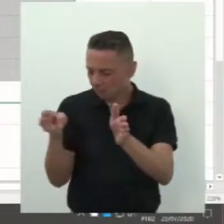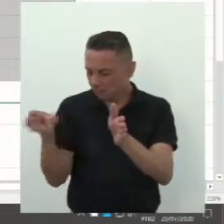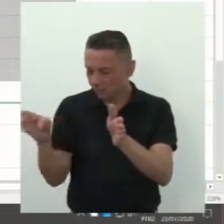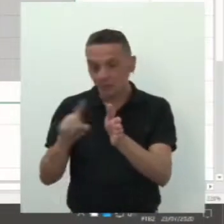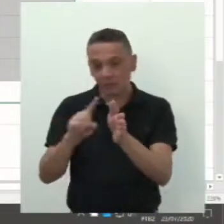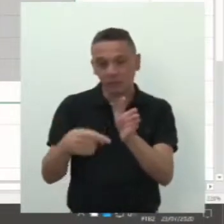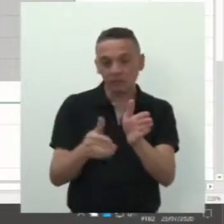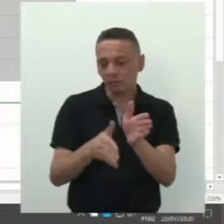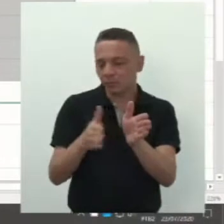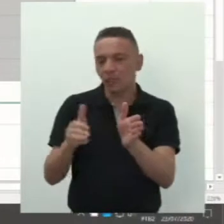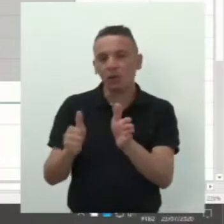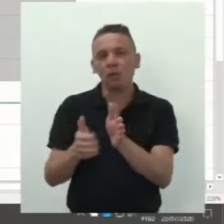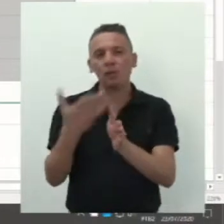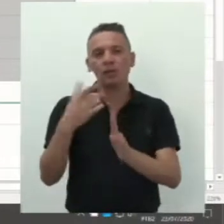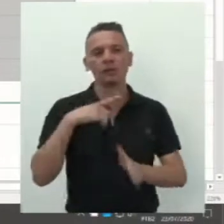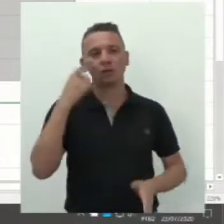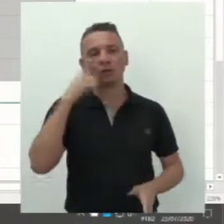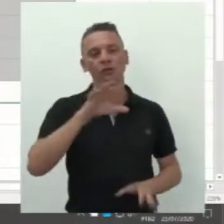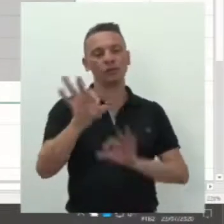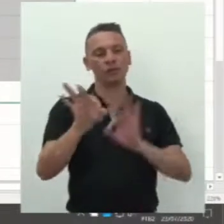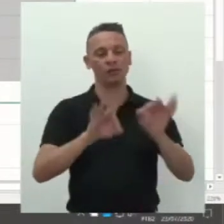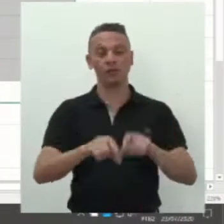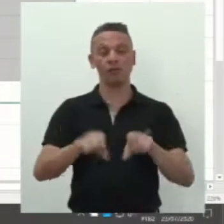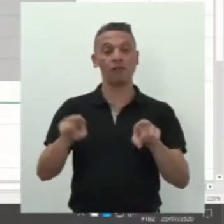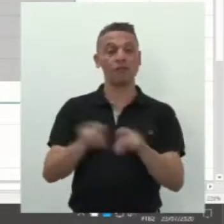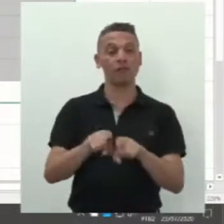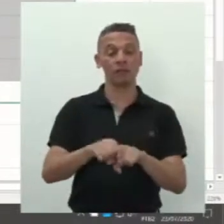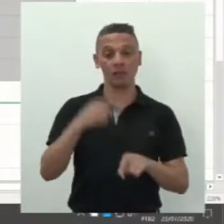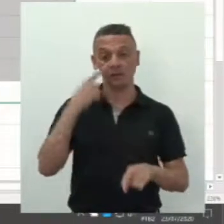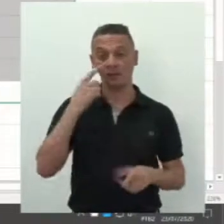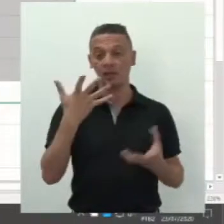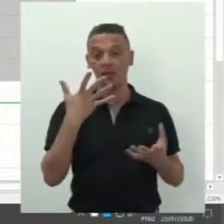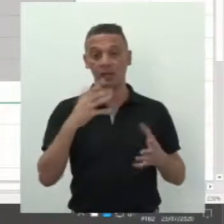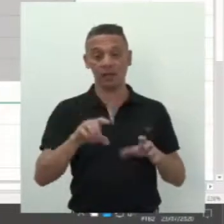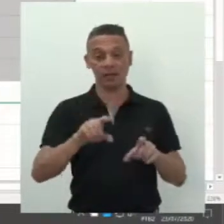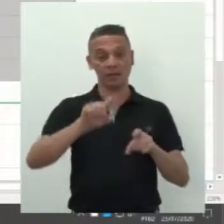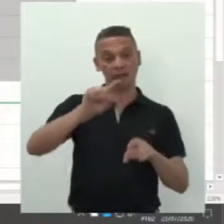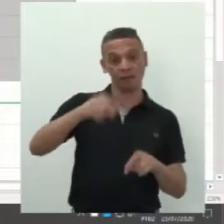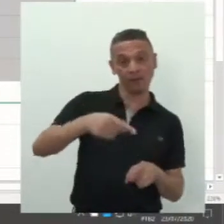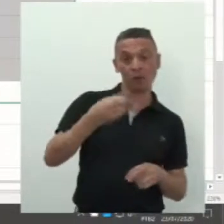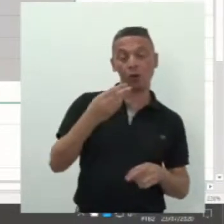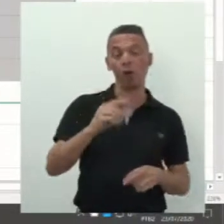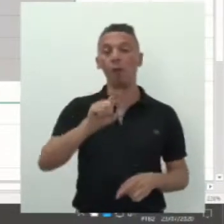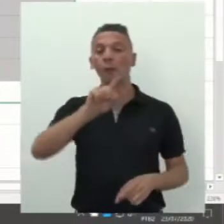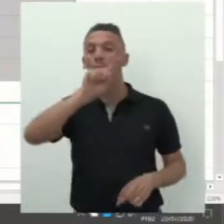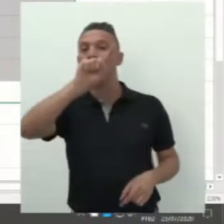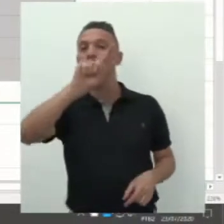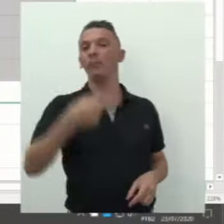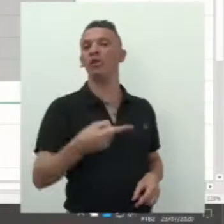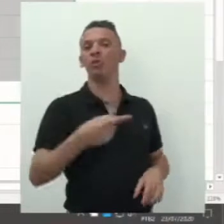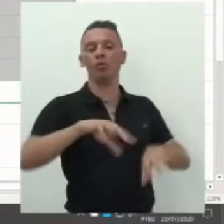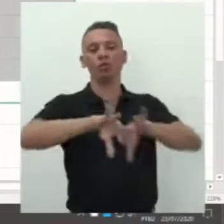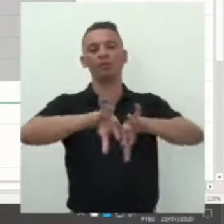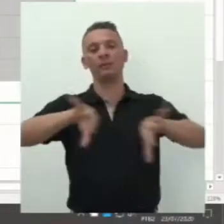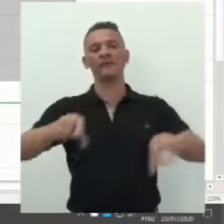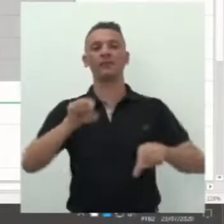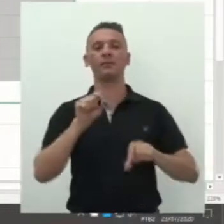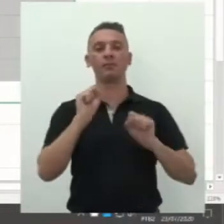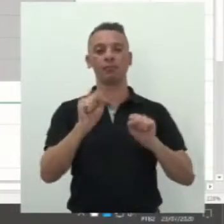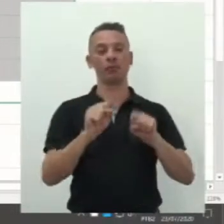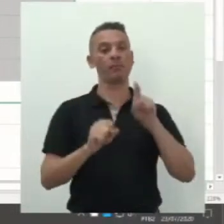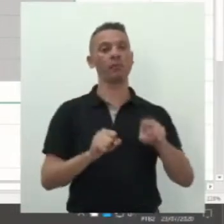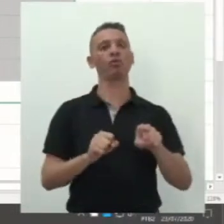vai ter. E você consegue indicar, inclusive, aqui, ó, se você quer separador de 1000. Ele vai colocar um pontinho quando